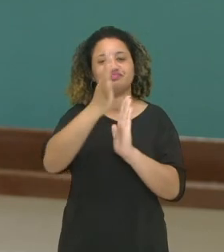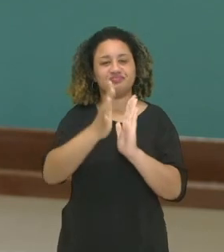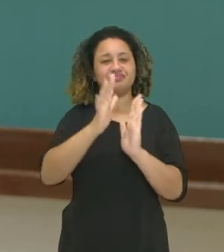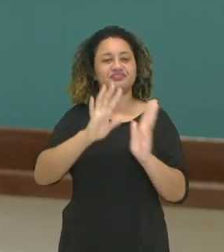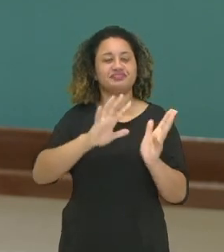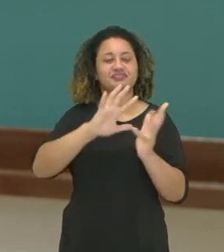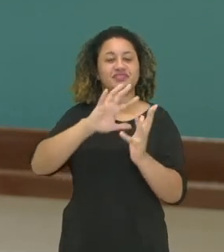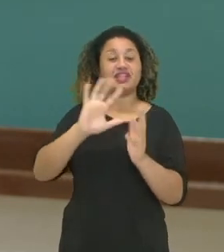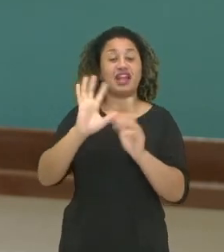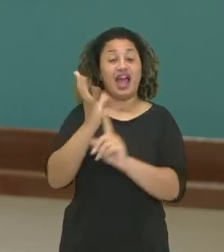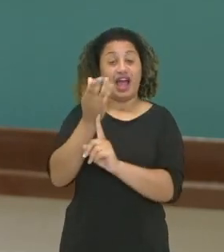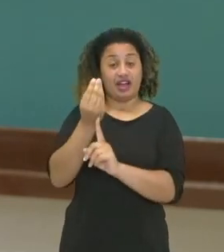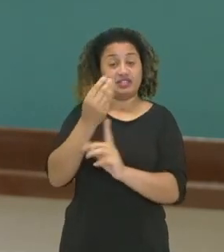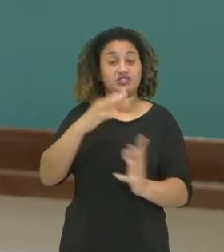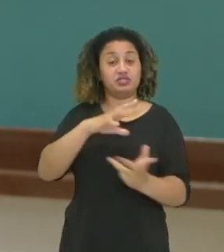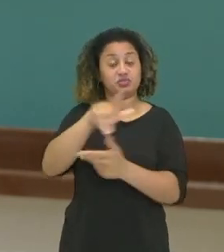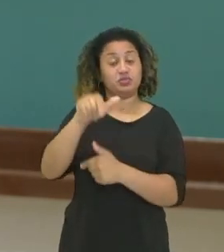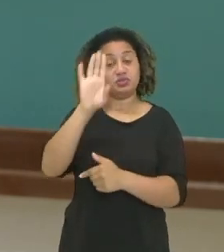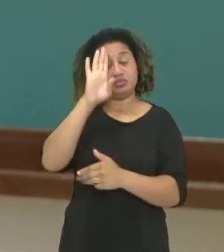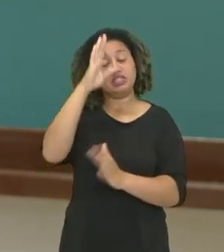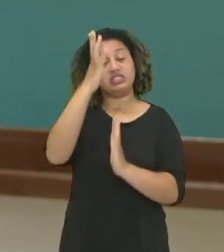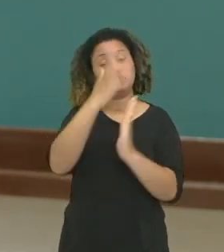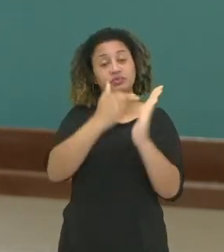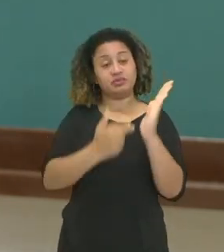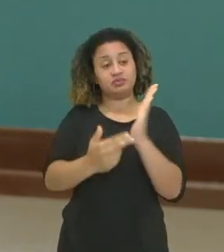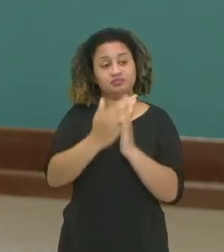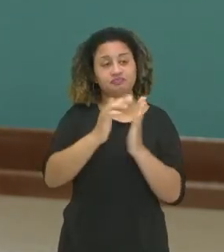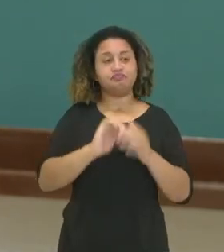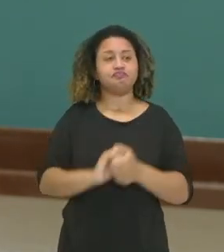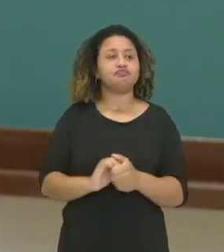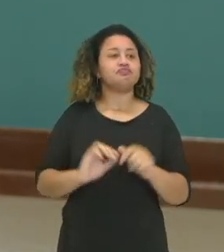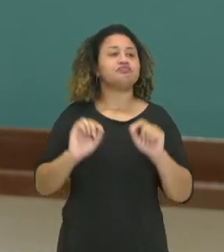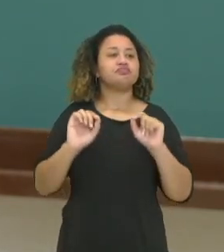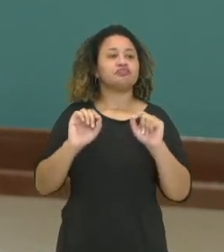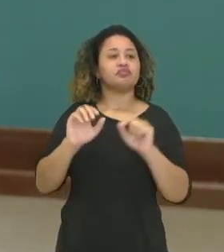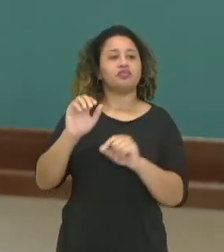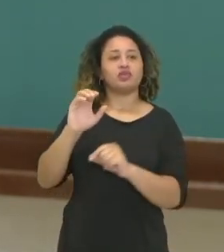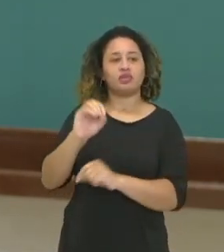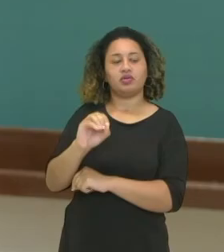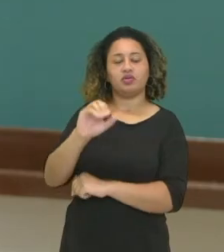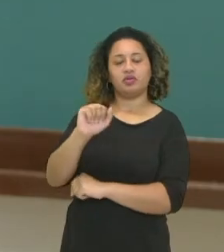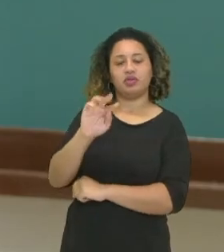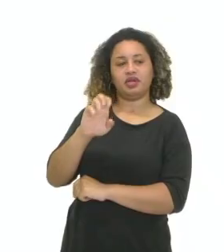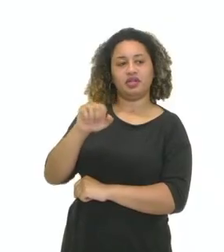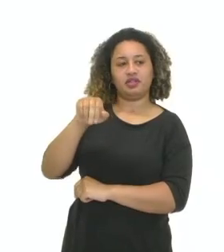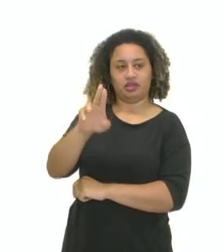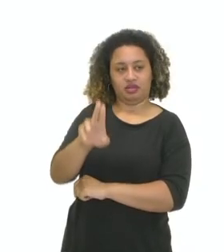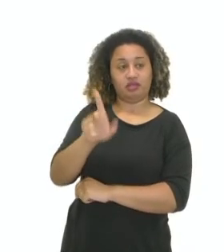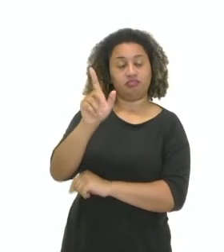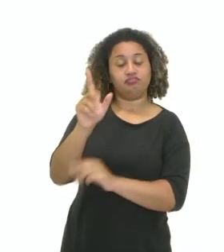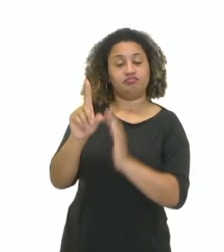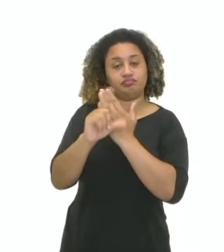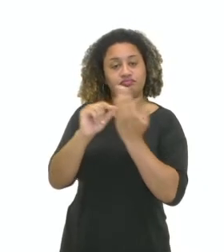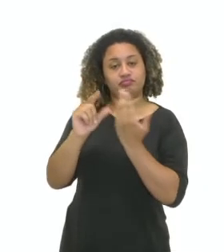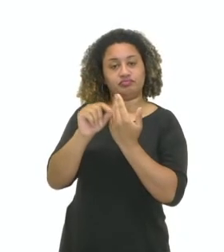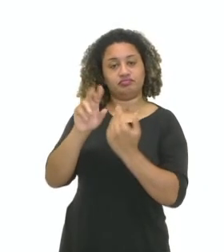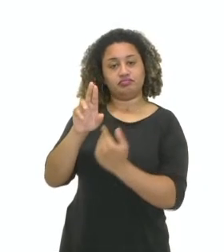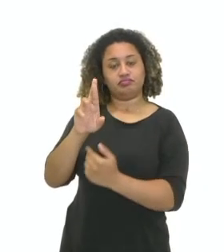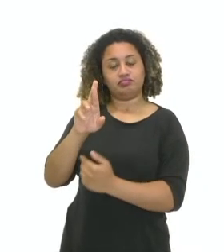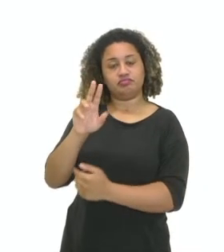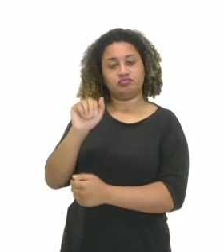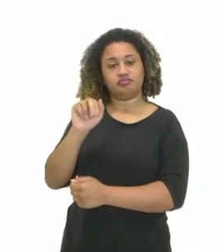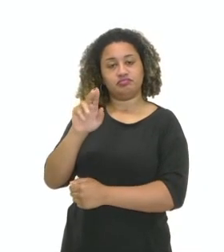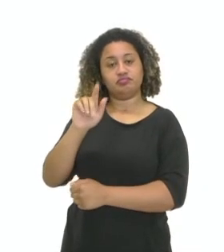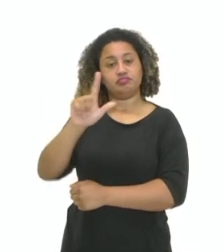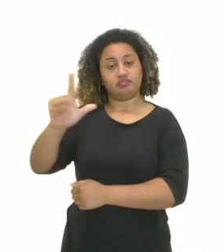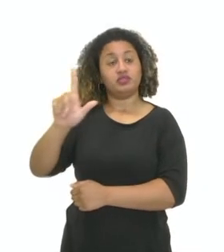prevalência principalmente na pintura. A obra, o Ateneu de Raul Pompeia, é considerado por alguns